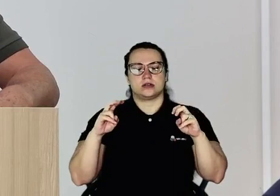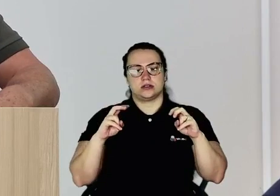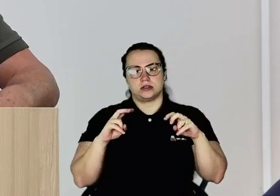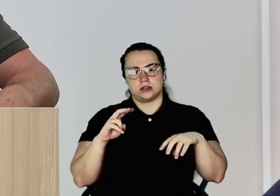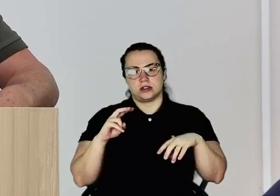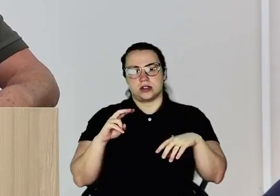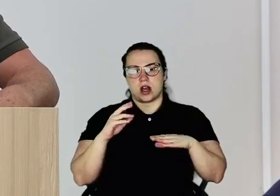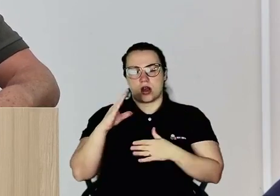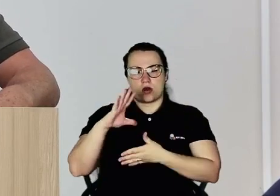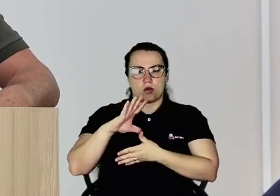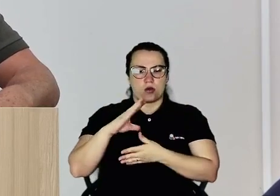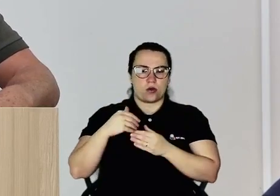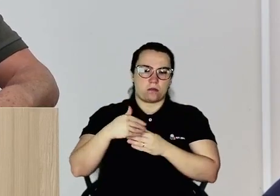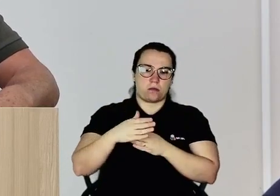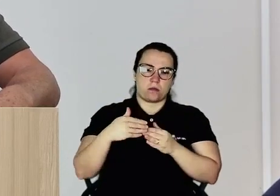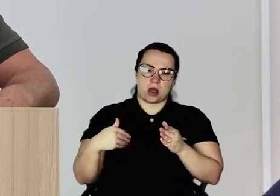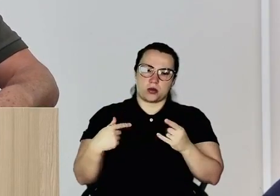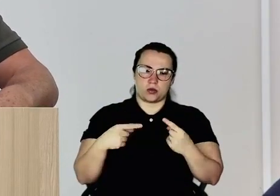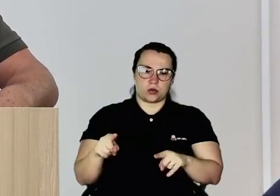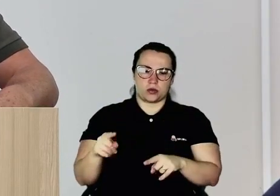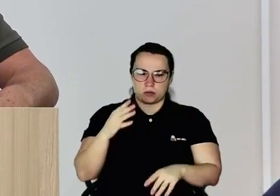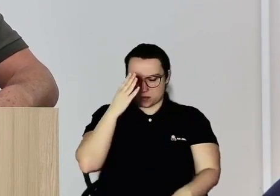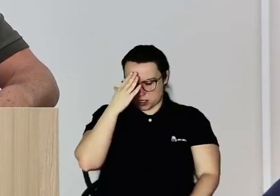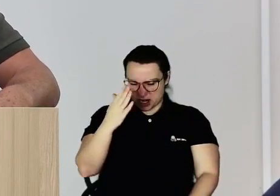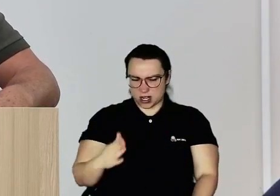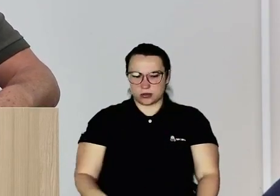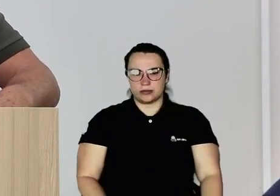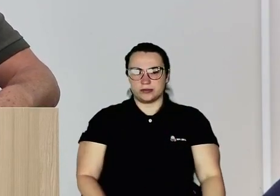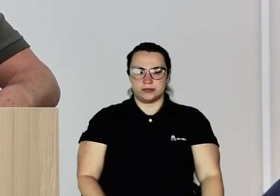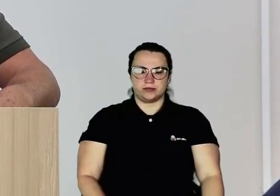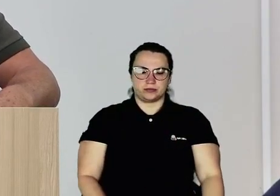temporal. Muito obrigado, Zé Sirineu.